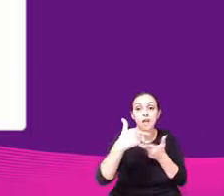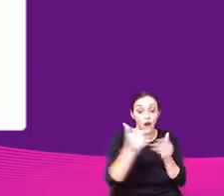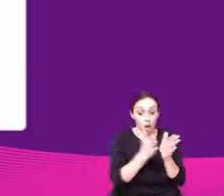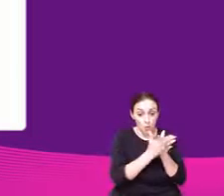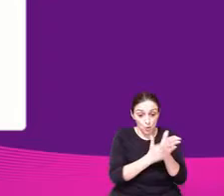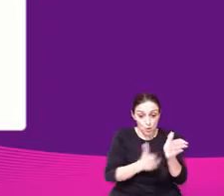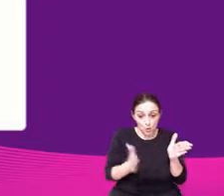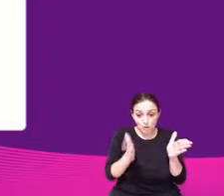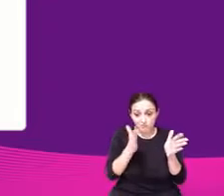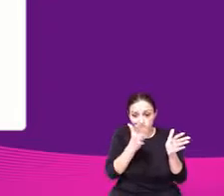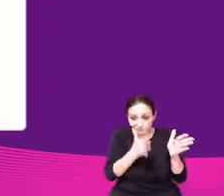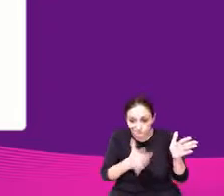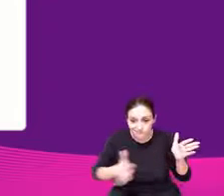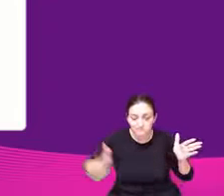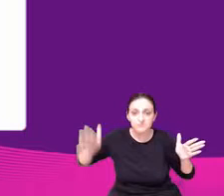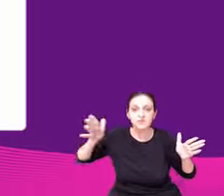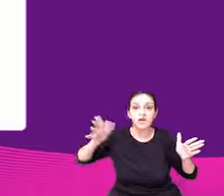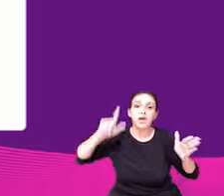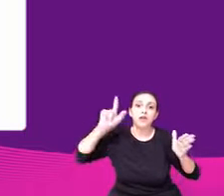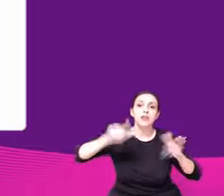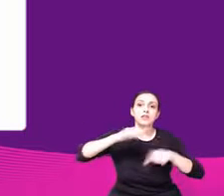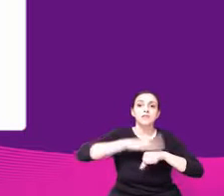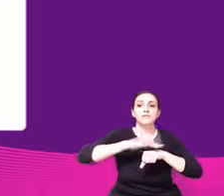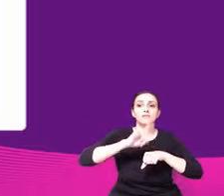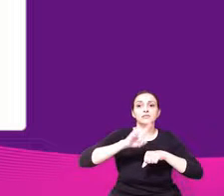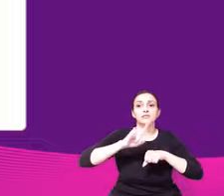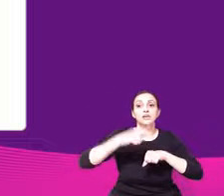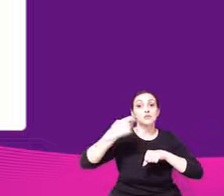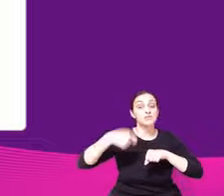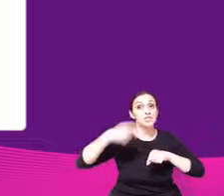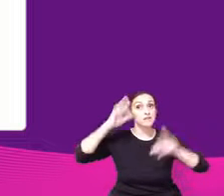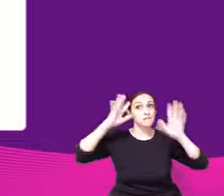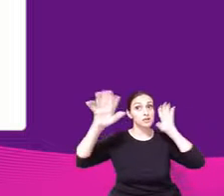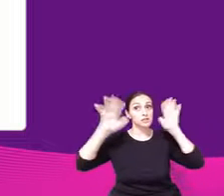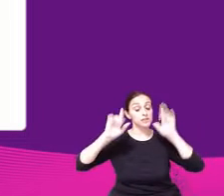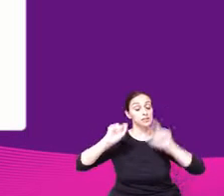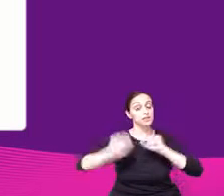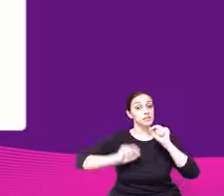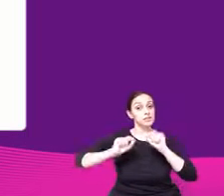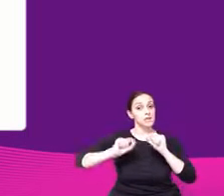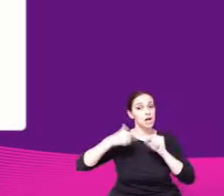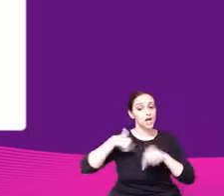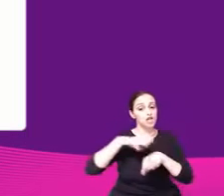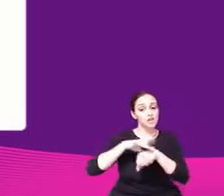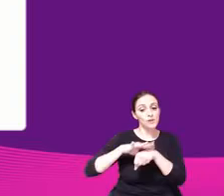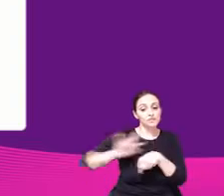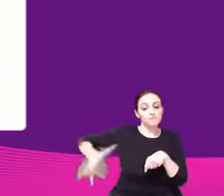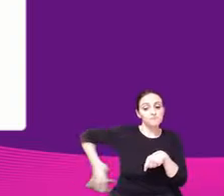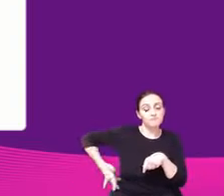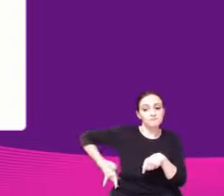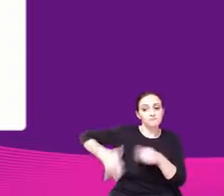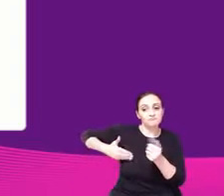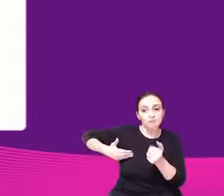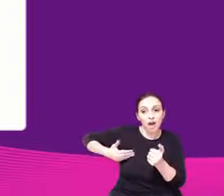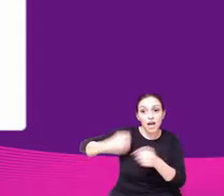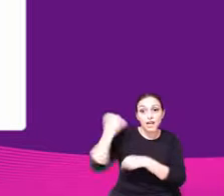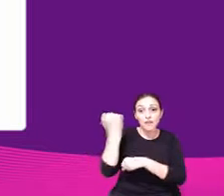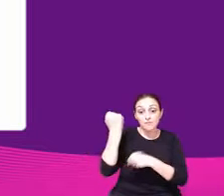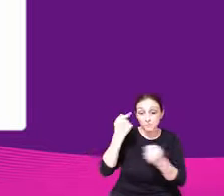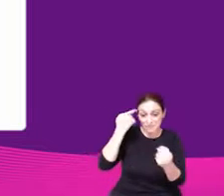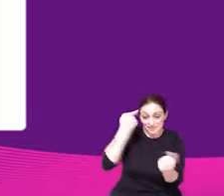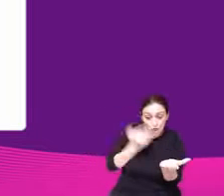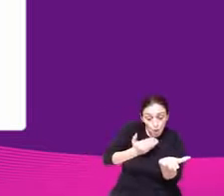prazo, poderia ser feita sem que você pensasse em doença renal crônica lá do começo